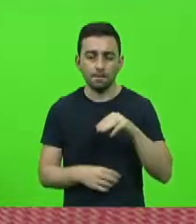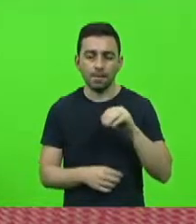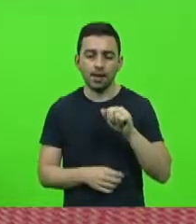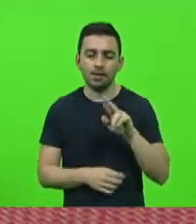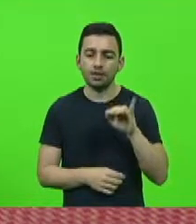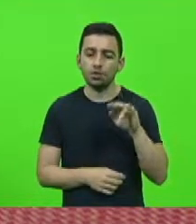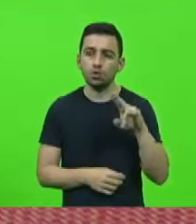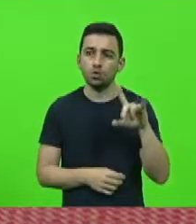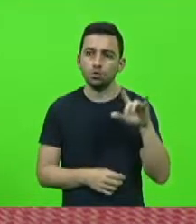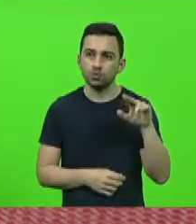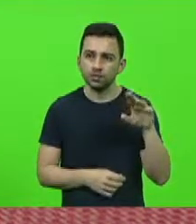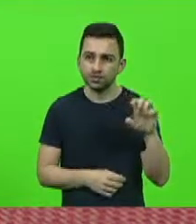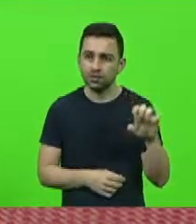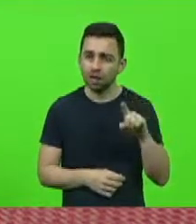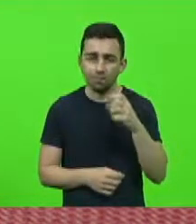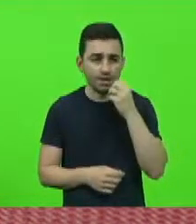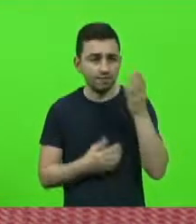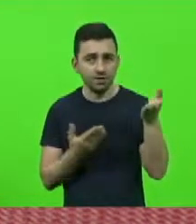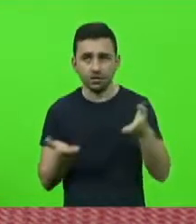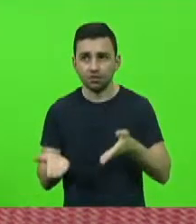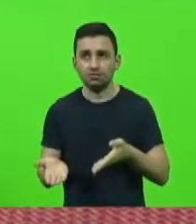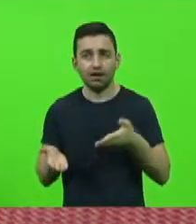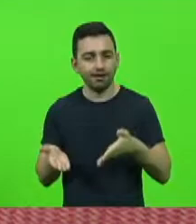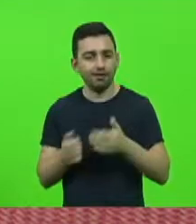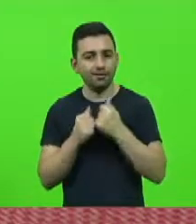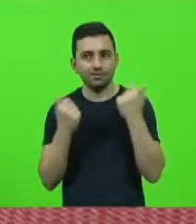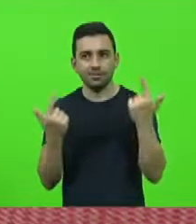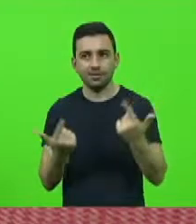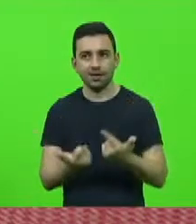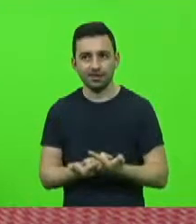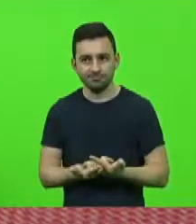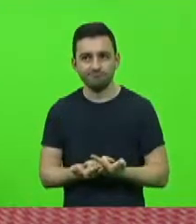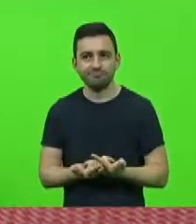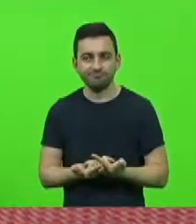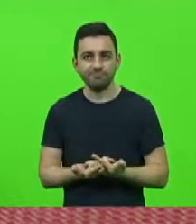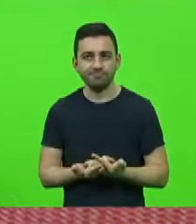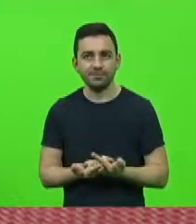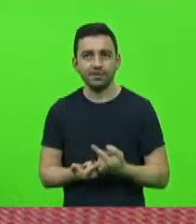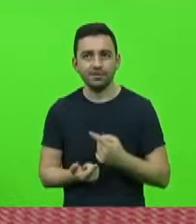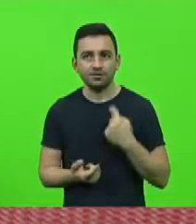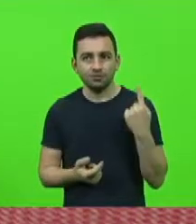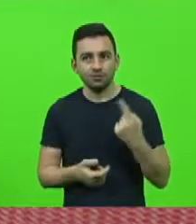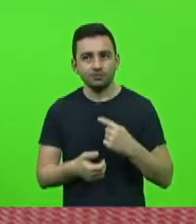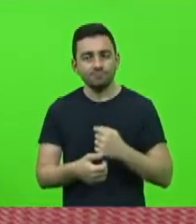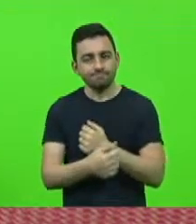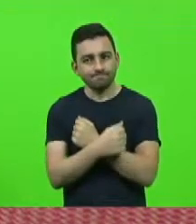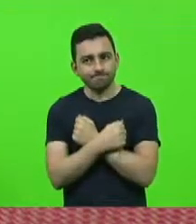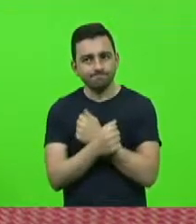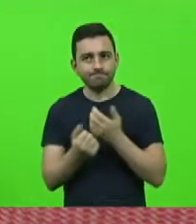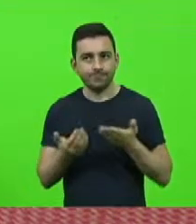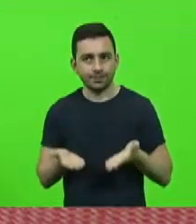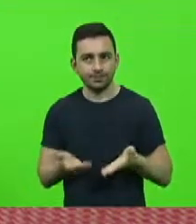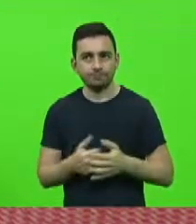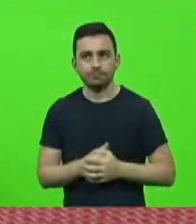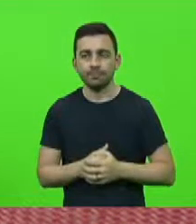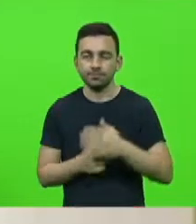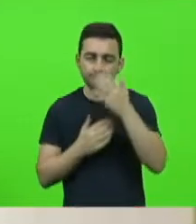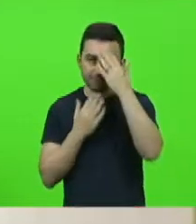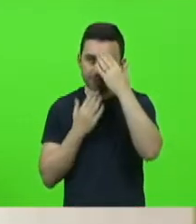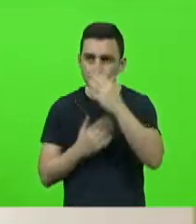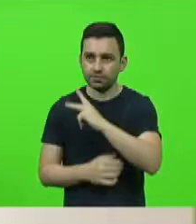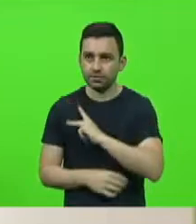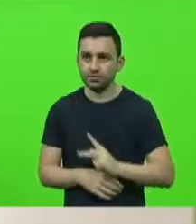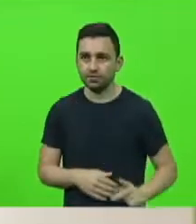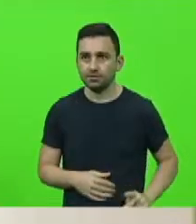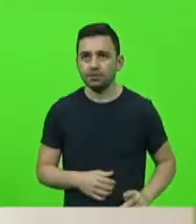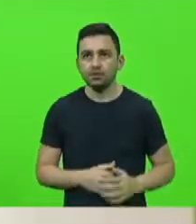Então, sejam bem-vindos na nossa casa e recebam o nosso abraço de acolhida. Obrigado, presidente.